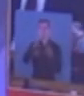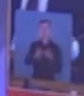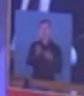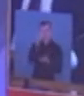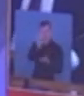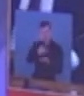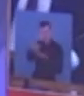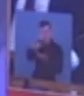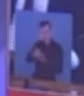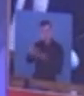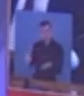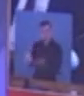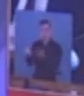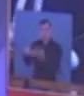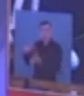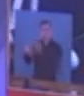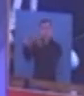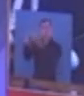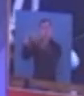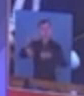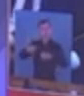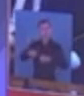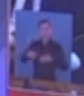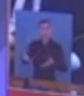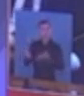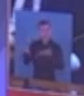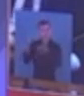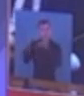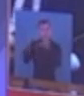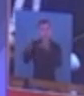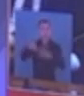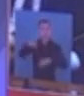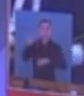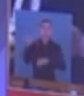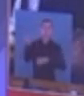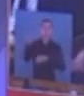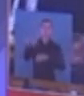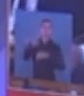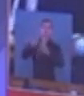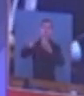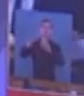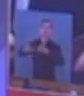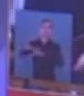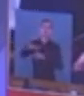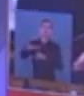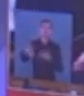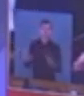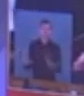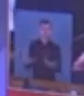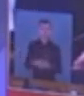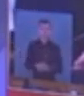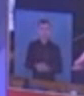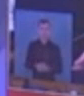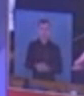enquanto não aprovasse isso, não colocassem votação no Senado, eles não iam liberar a pauta. Eu queria concordar, em primeiro lugar, com o